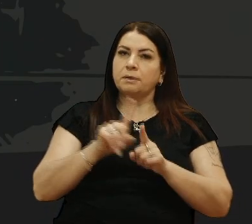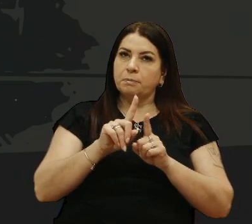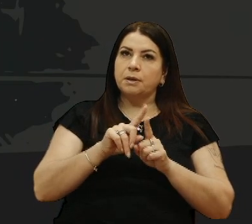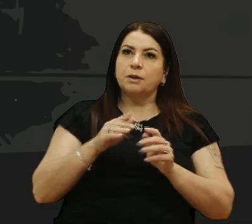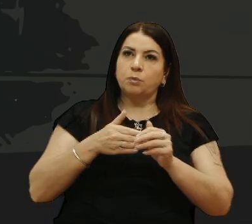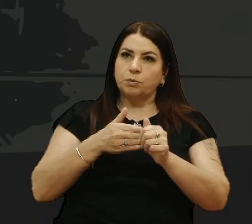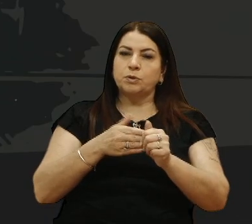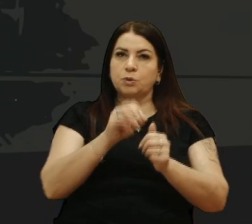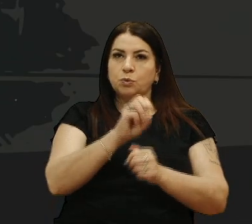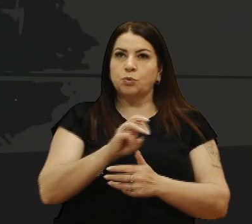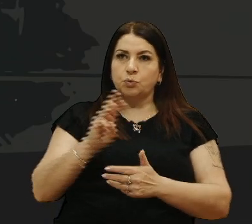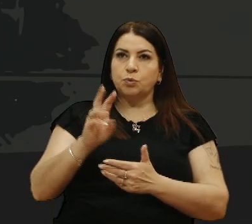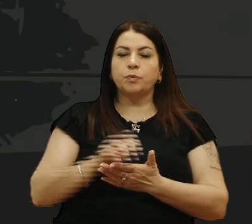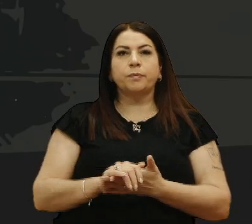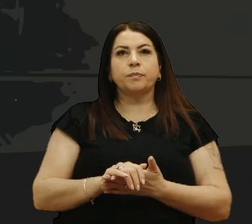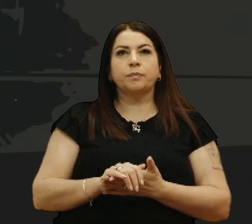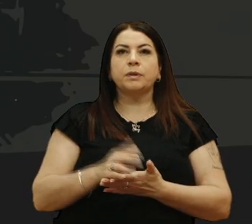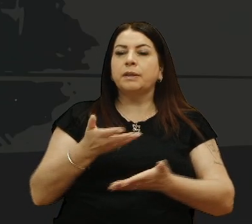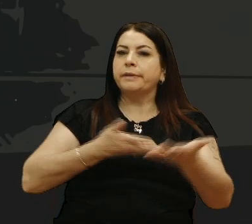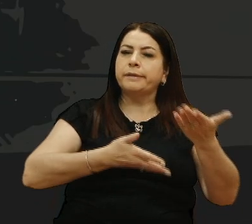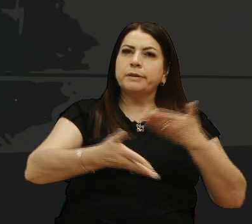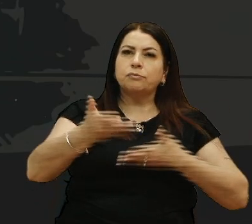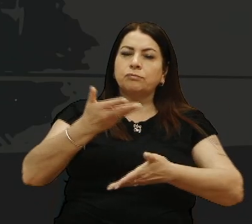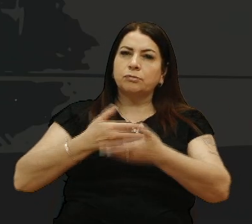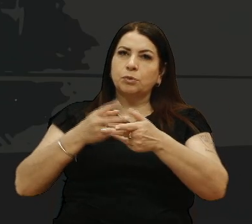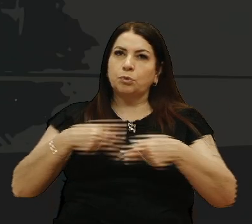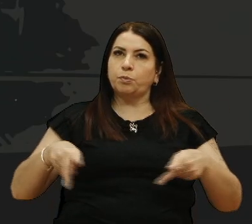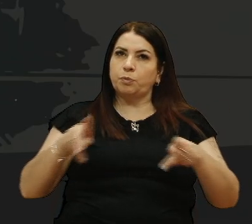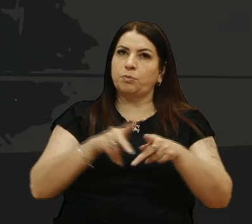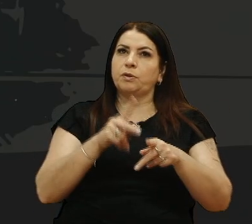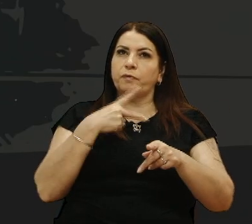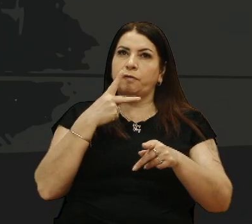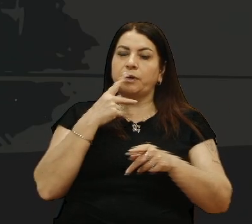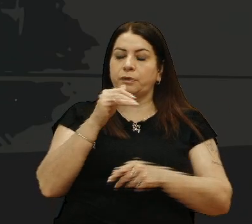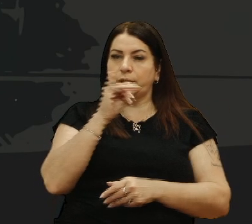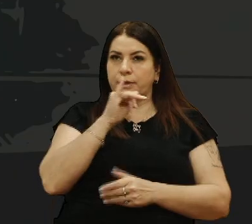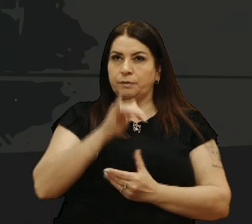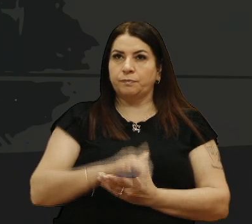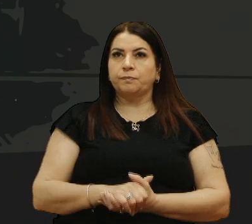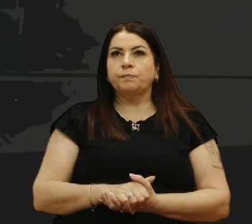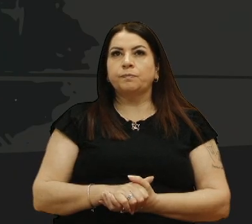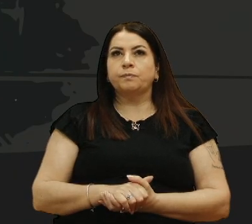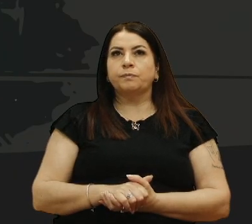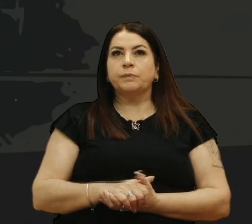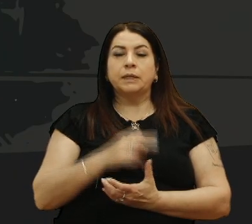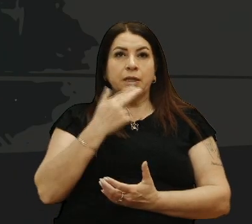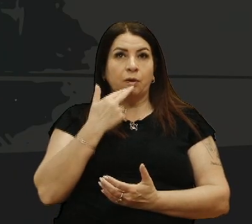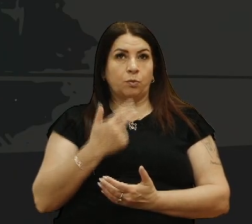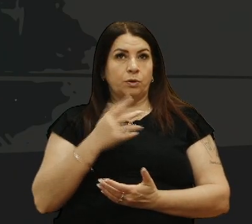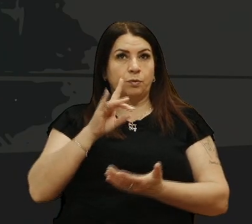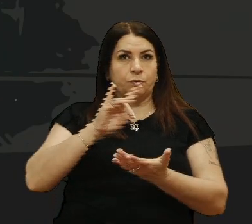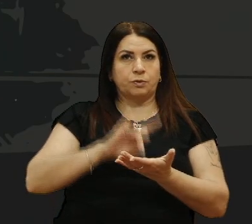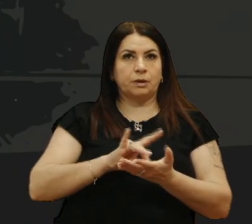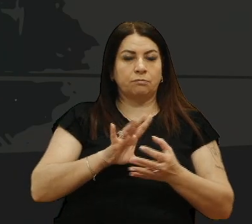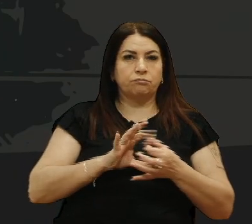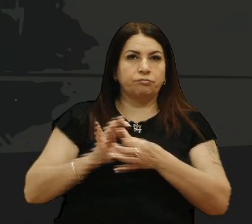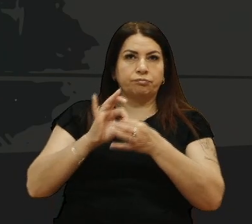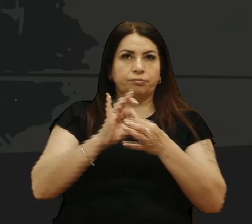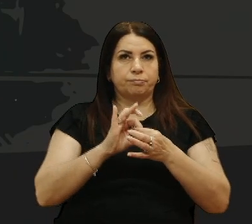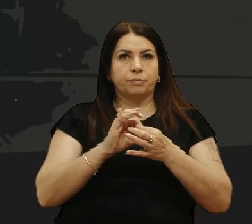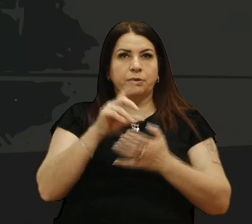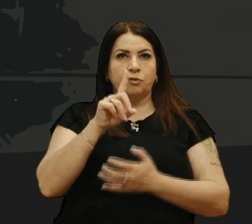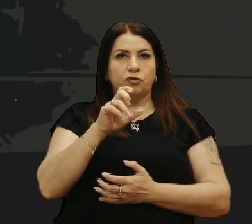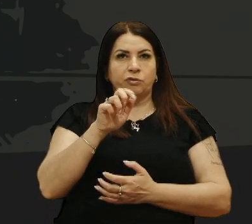conduzir o espetáculo e interagir com o público falando em italiano, língua originada da fusão de